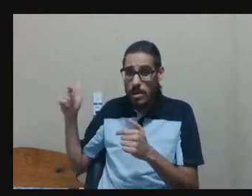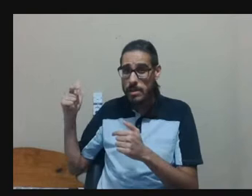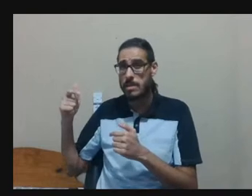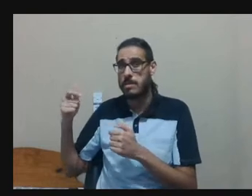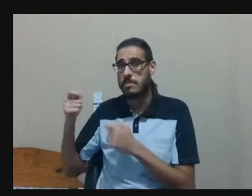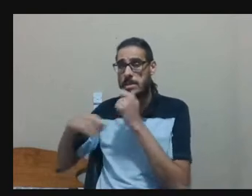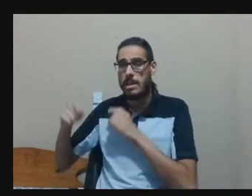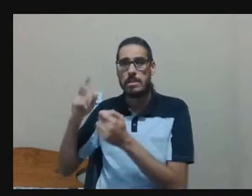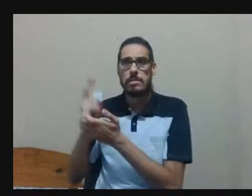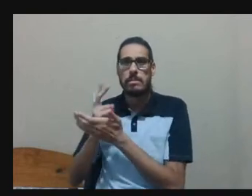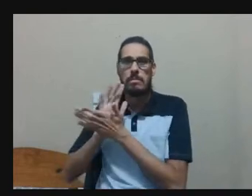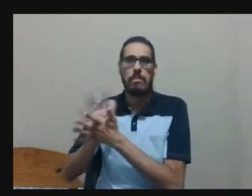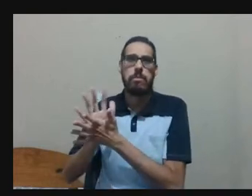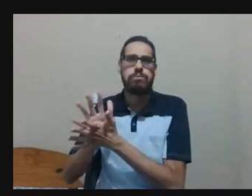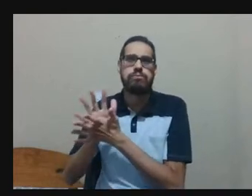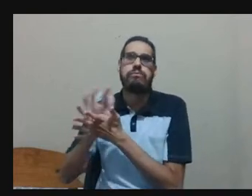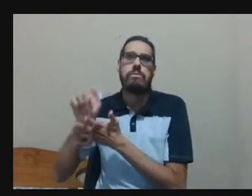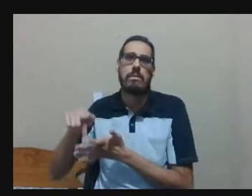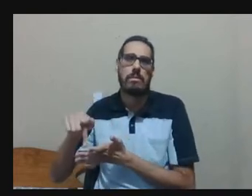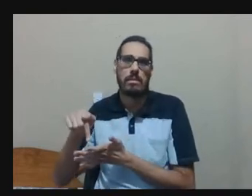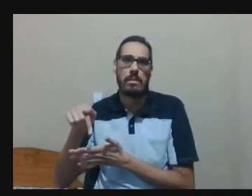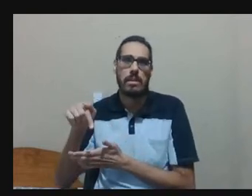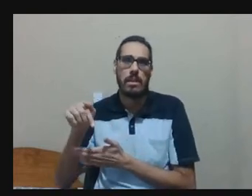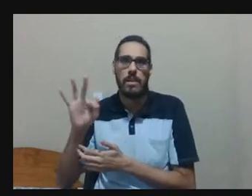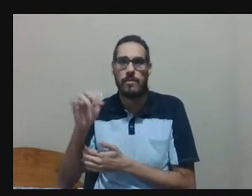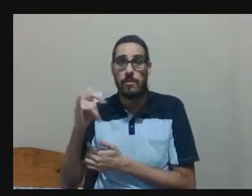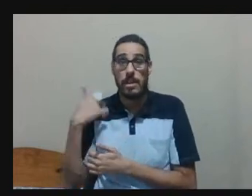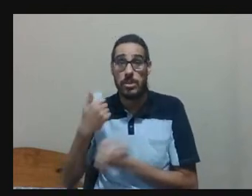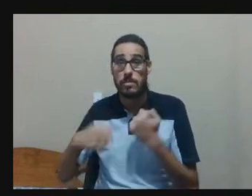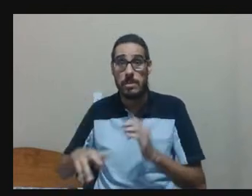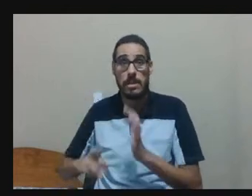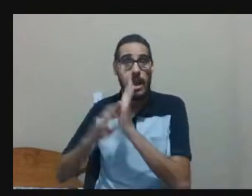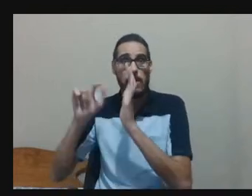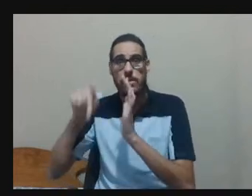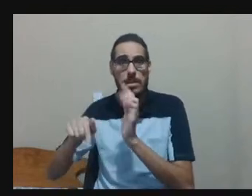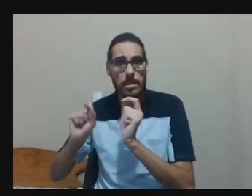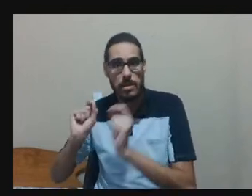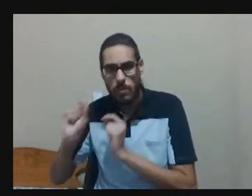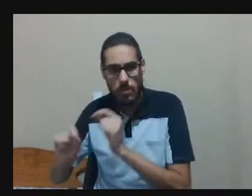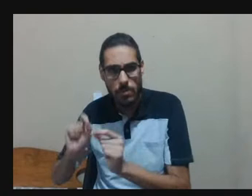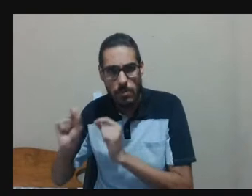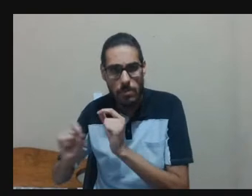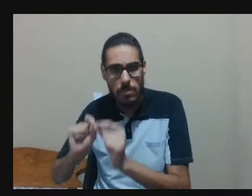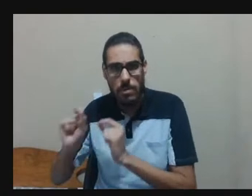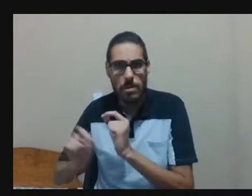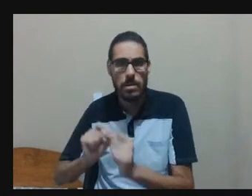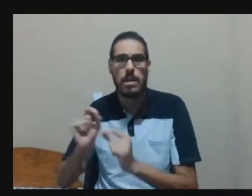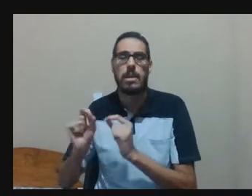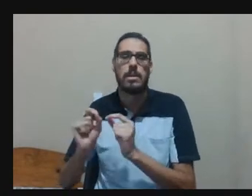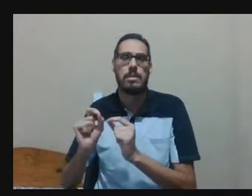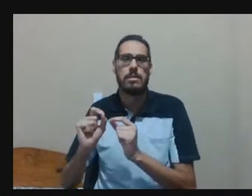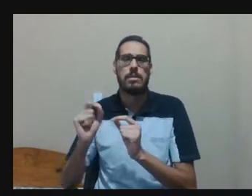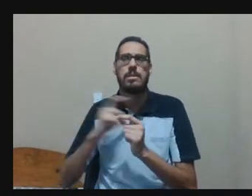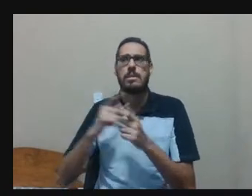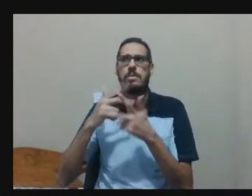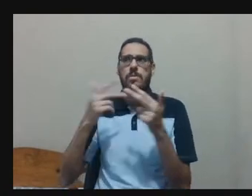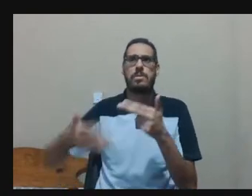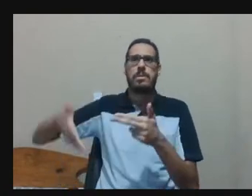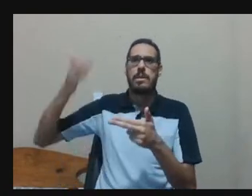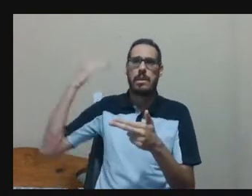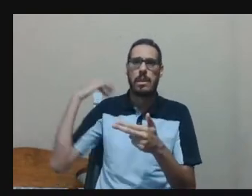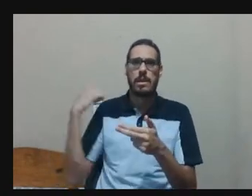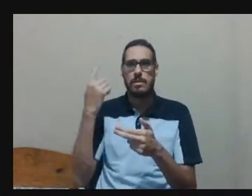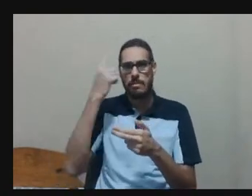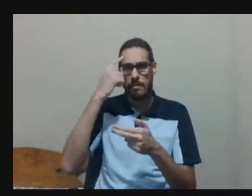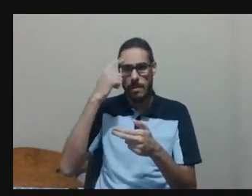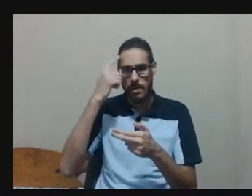aí. Eu tenho sido presidente de comissão de inquérito gigantescas, de coisas para trás. Então, essa crítica, eu mesmo, quando estou